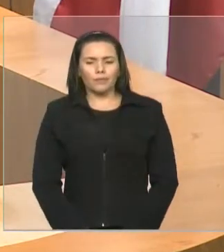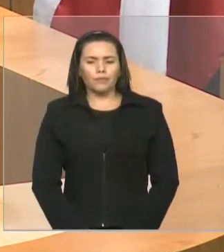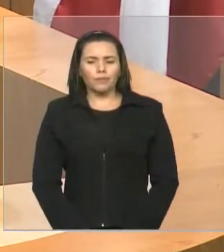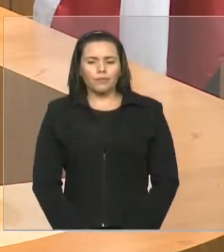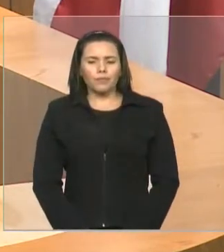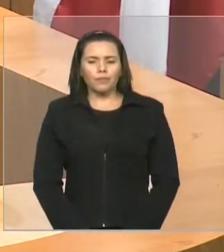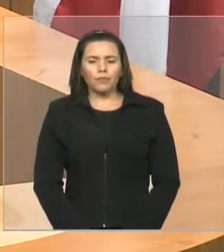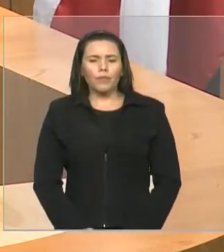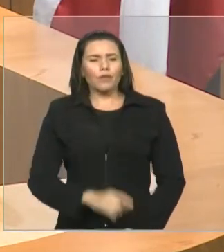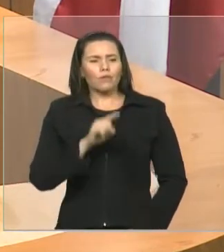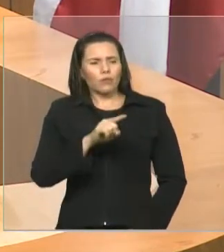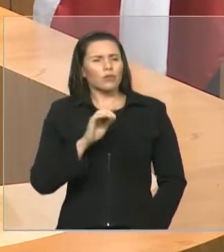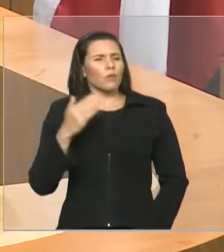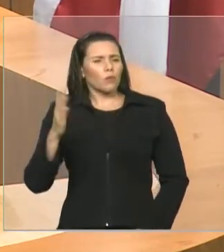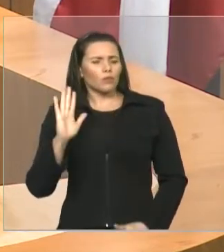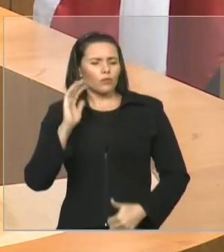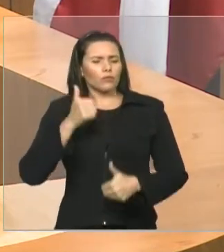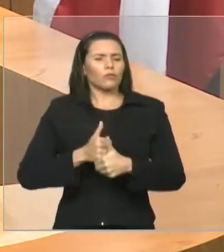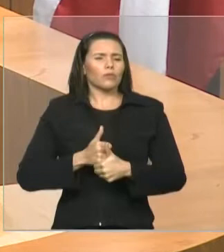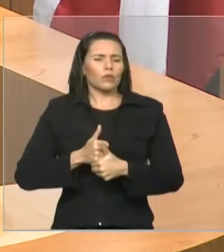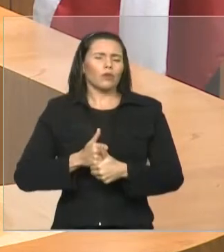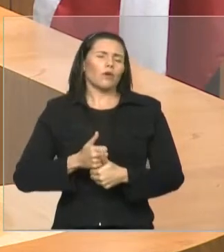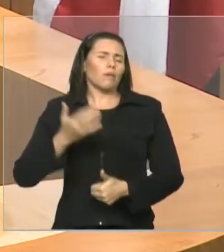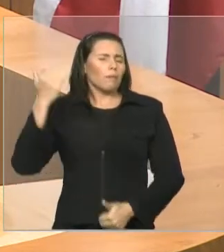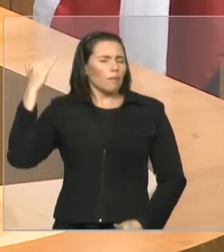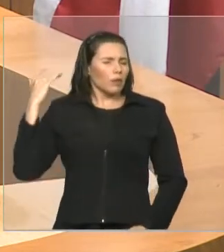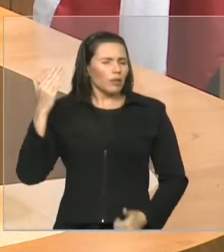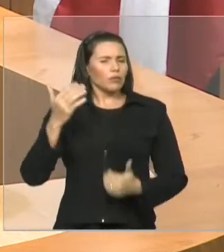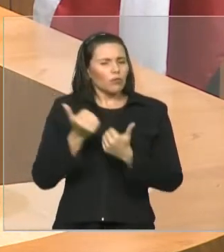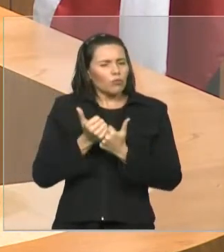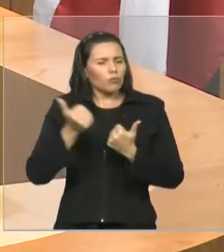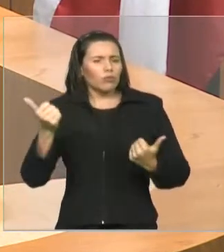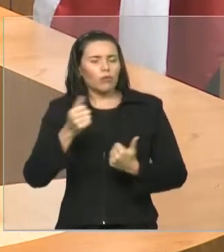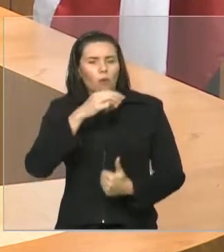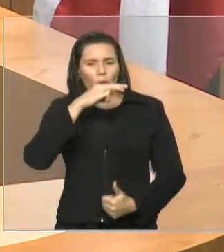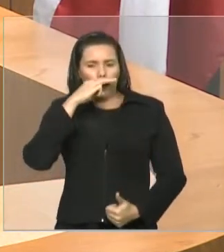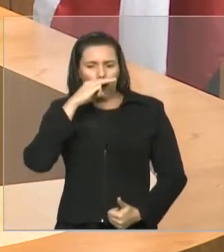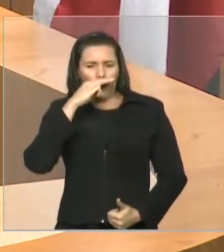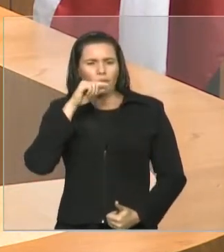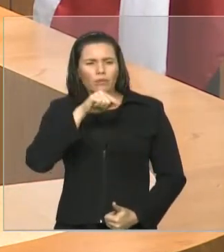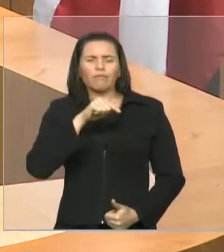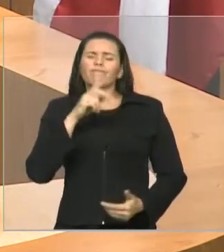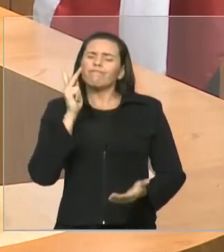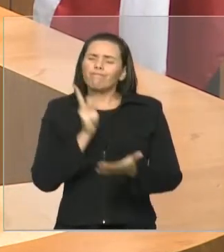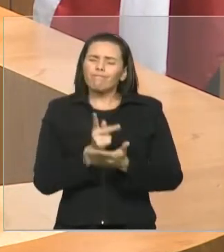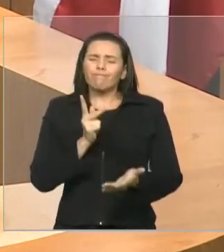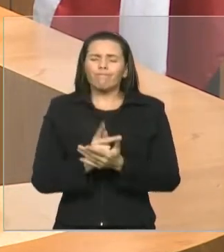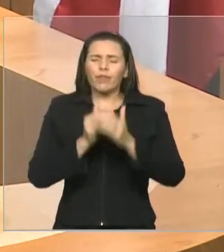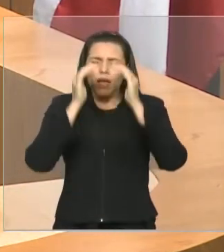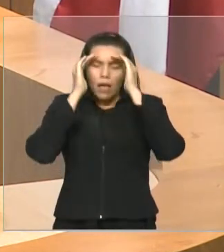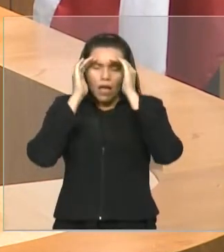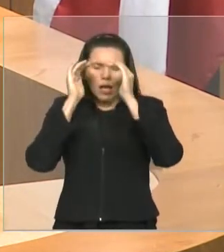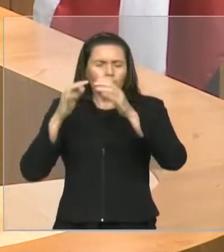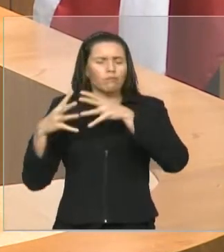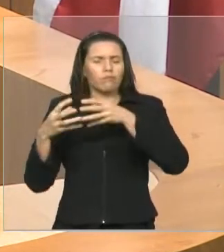ausência do saudoso Humberto Coutinho, Vossa Excelência foi muito respeitoso com todos os deputados. E quando assumiu,